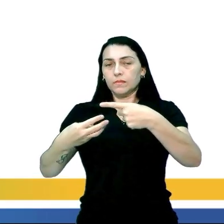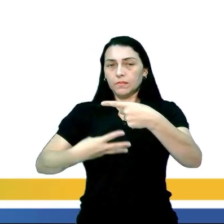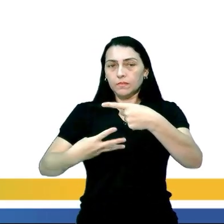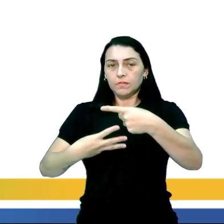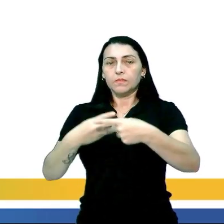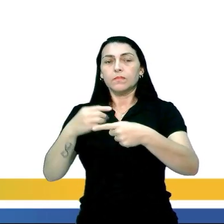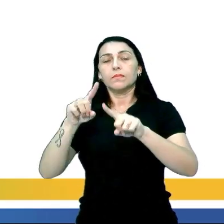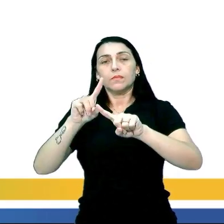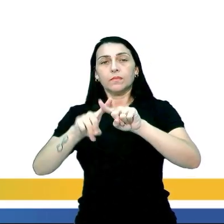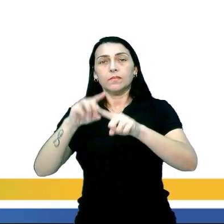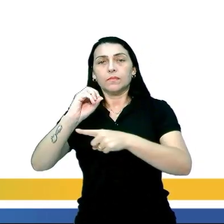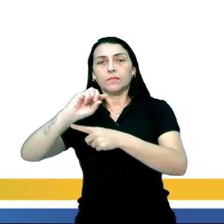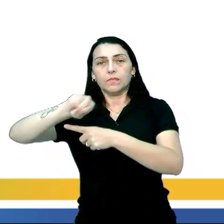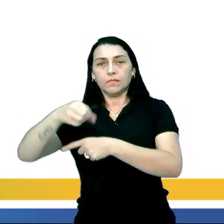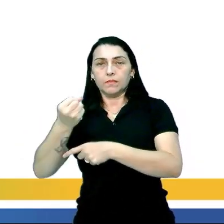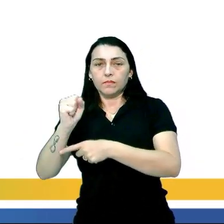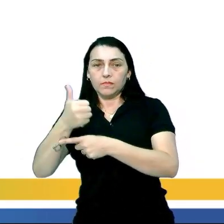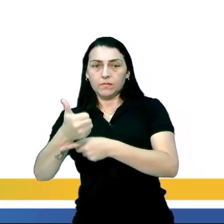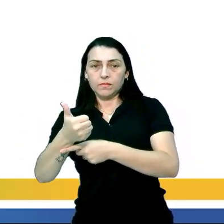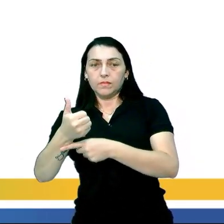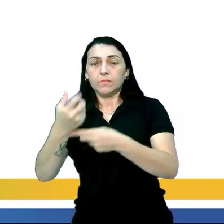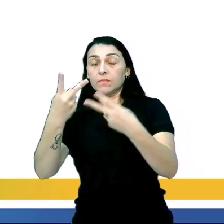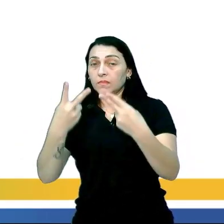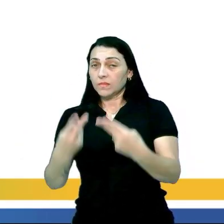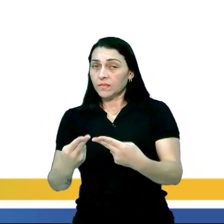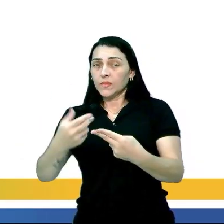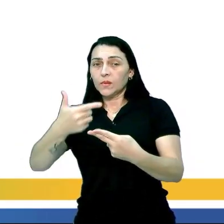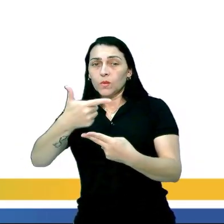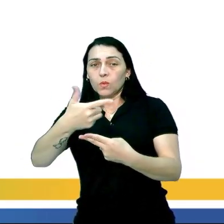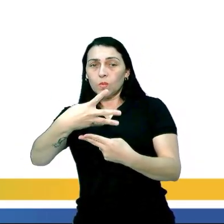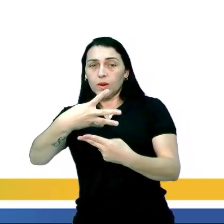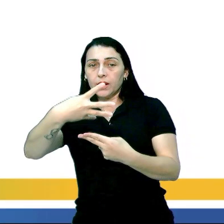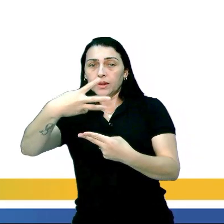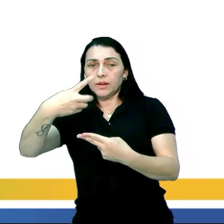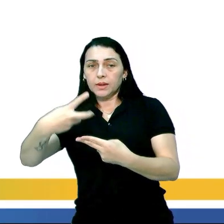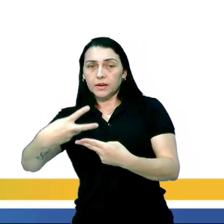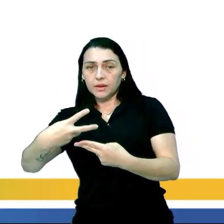3 vezes 0,81 vai dar